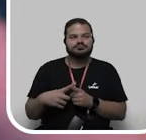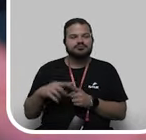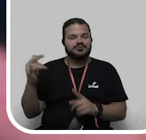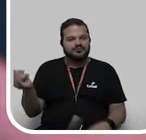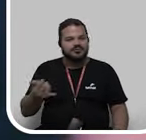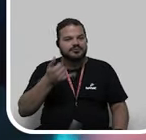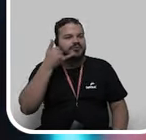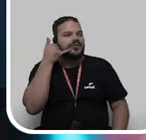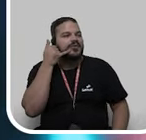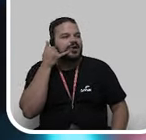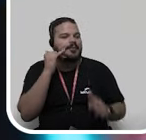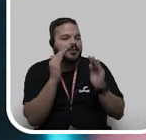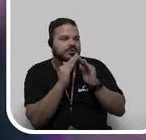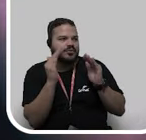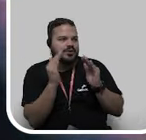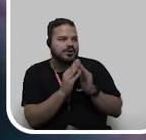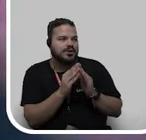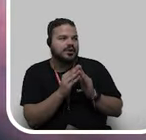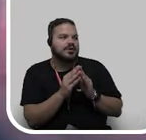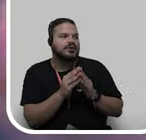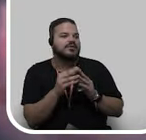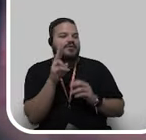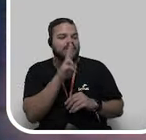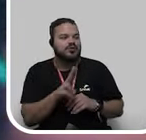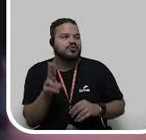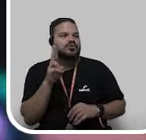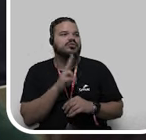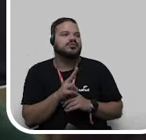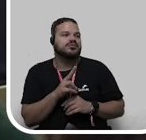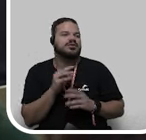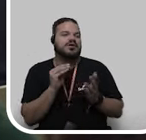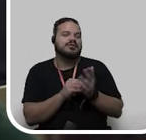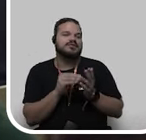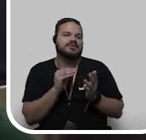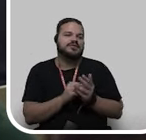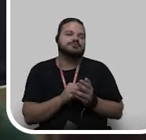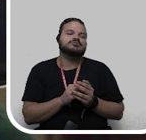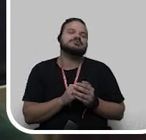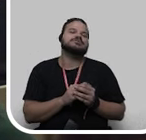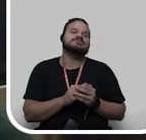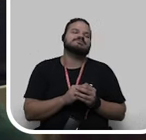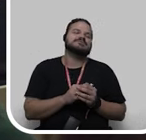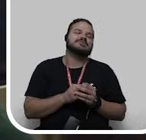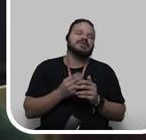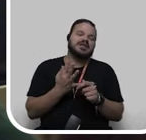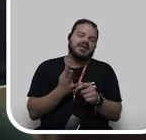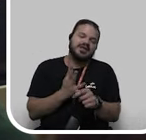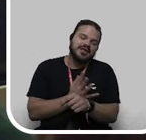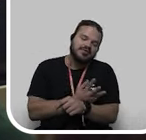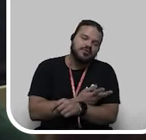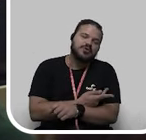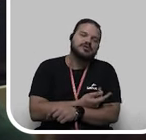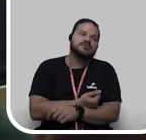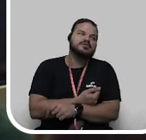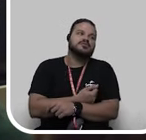para sua casa, para o seu celular, ele vai usar o seu fator emocional ele vai usar da sua